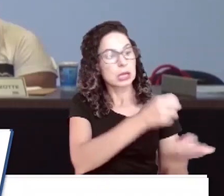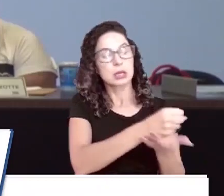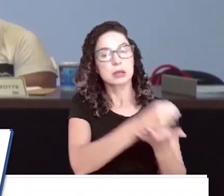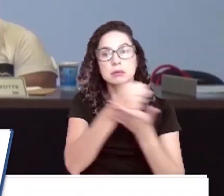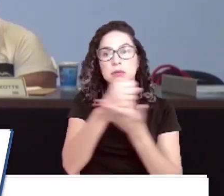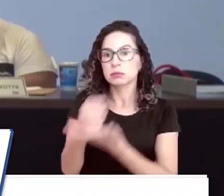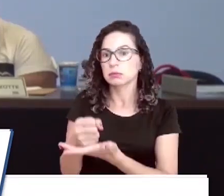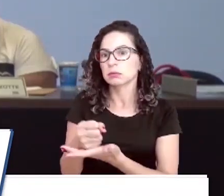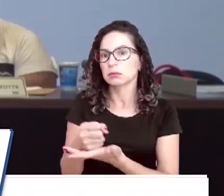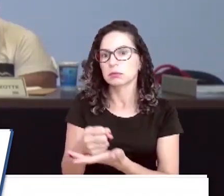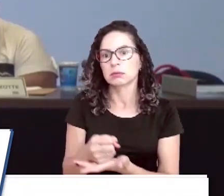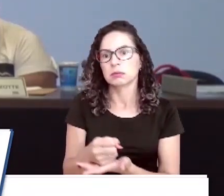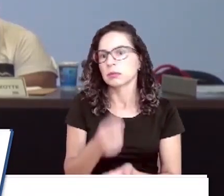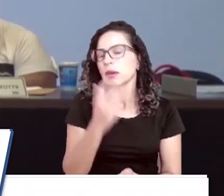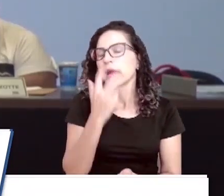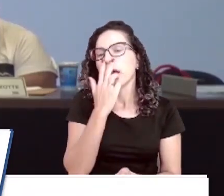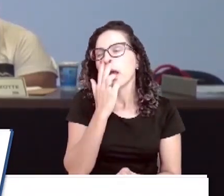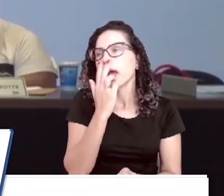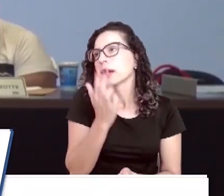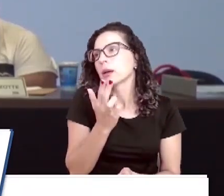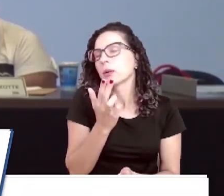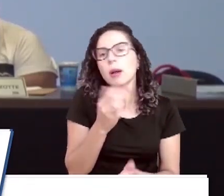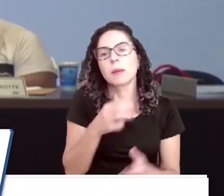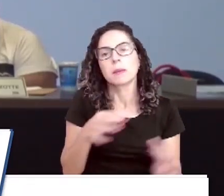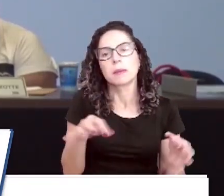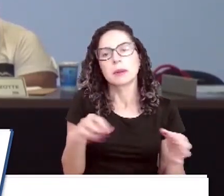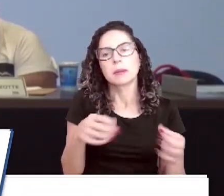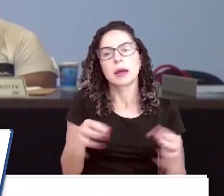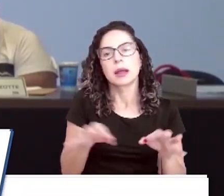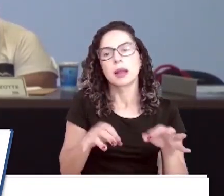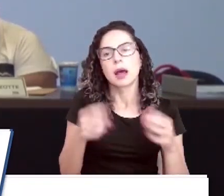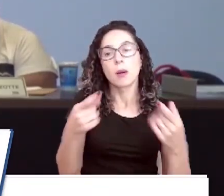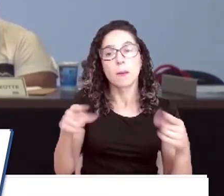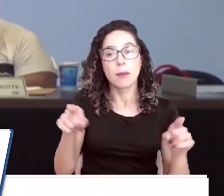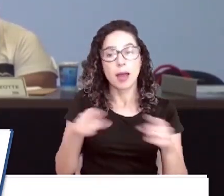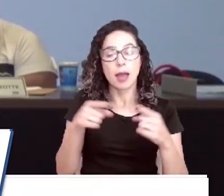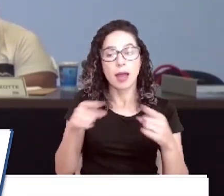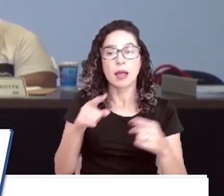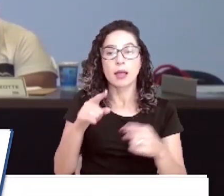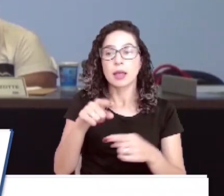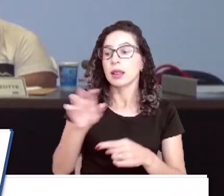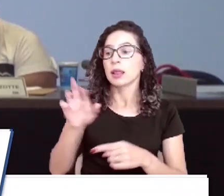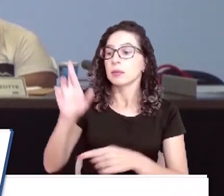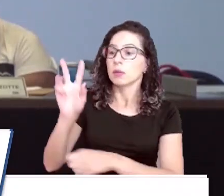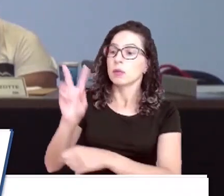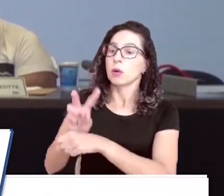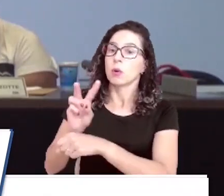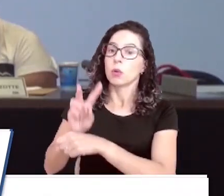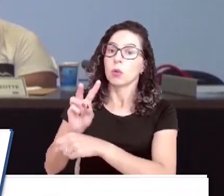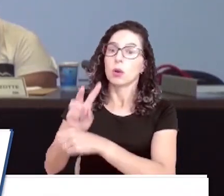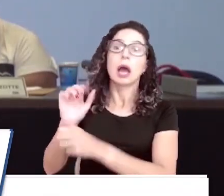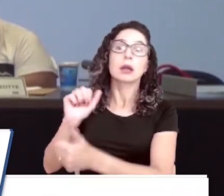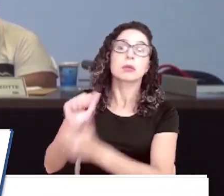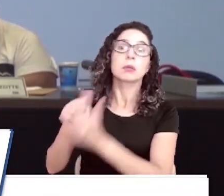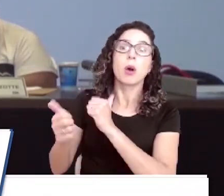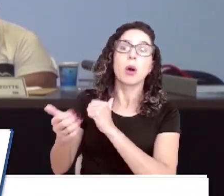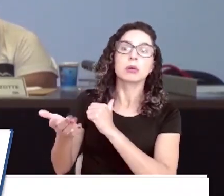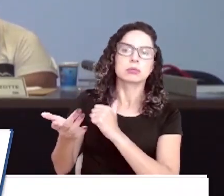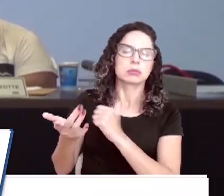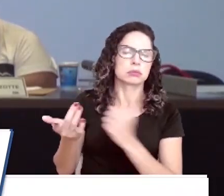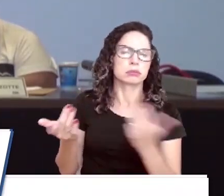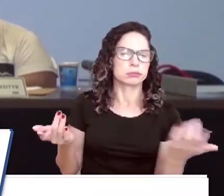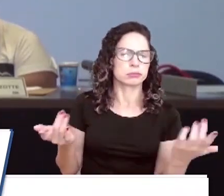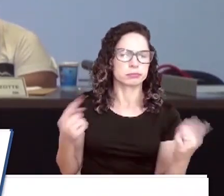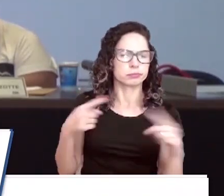coisa colocar o maestro Nazir Bitar para tomar conta de atletas de alto rendimento. Não se coaduna essas